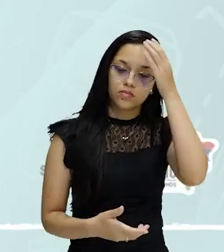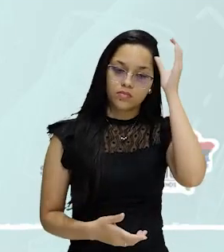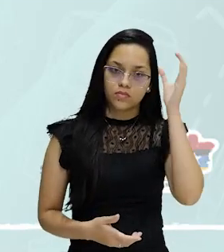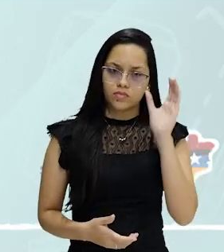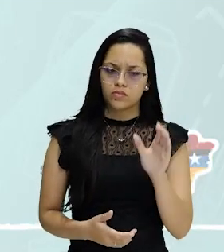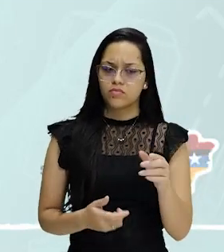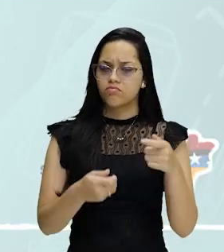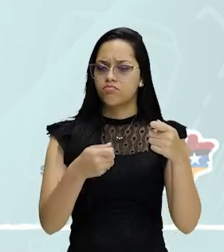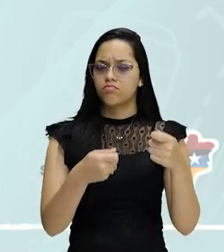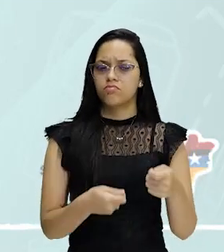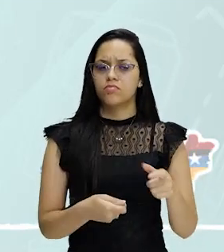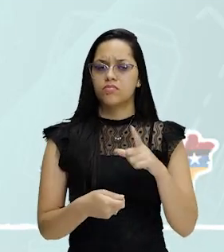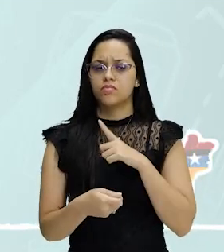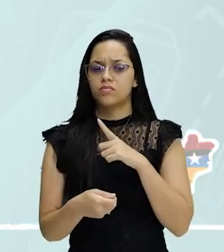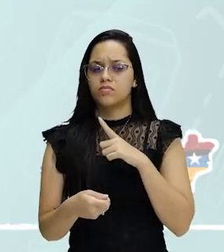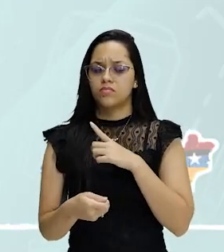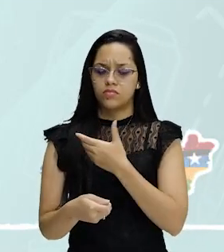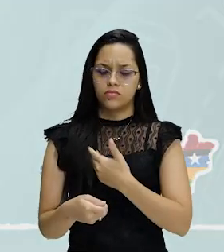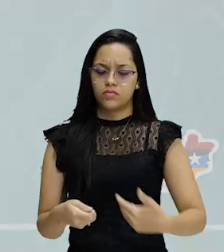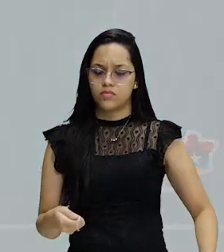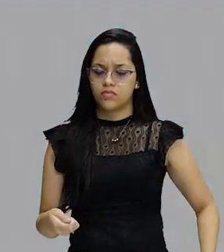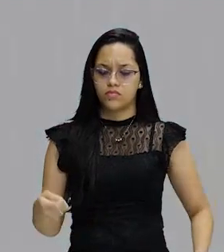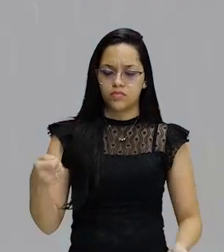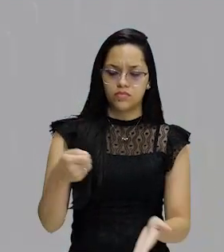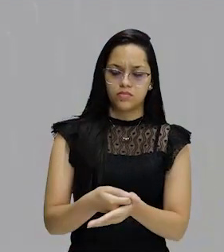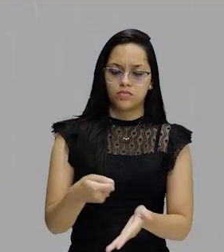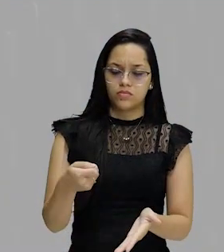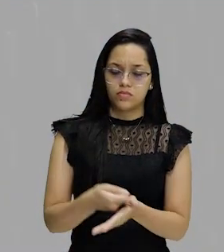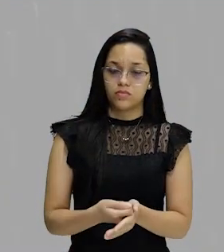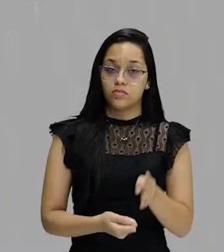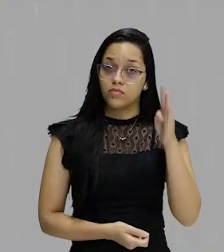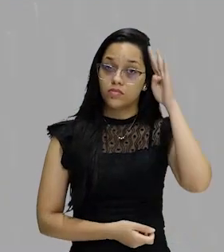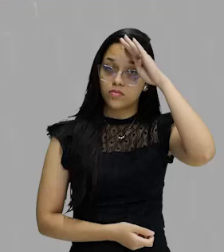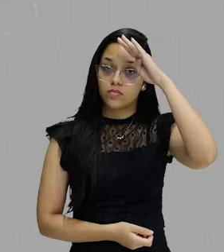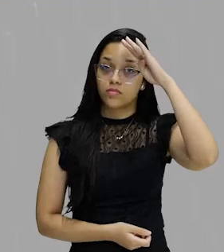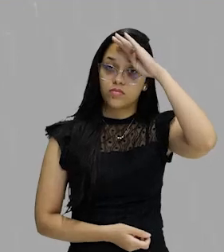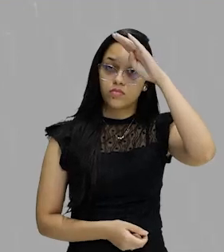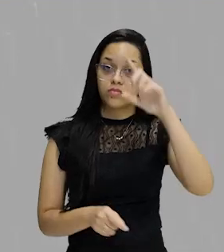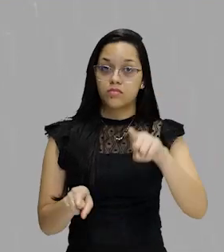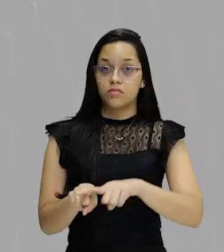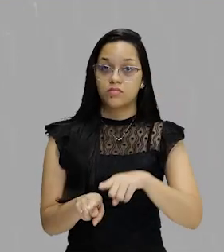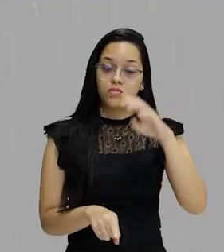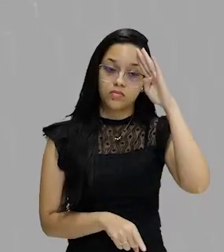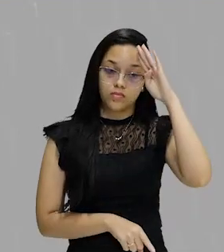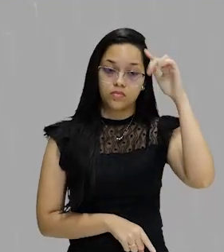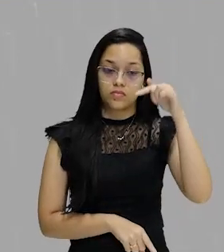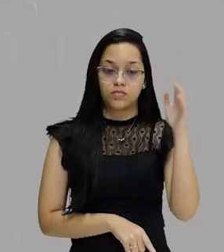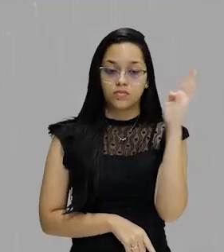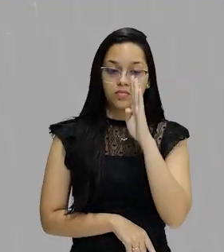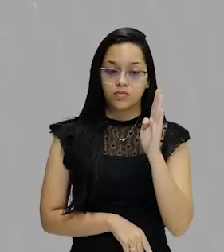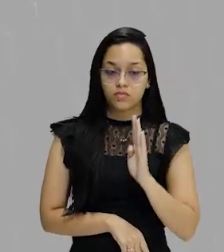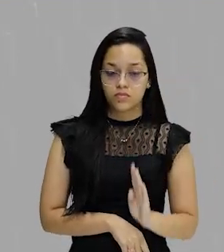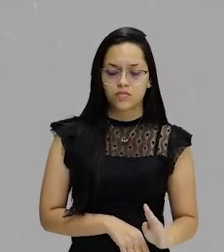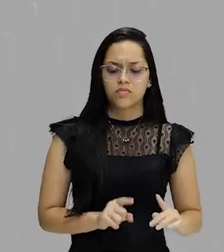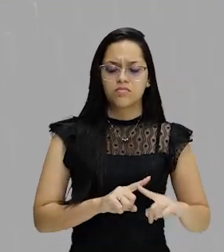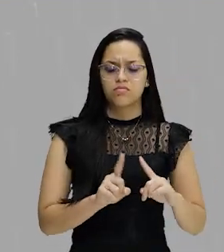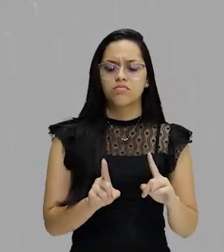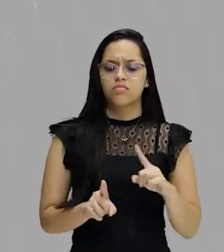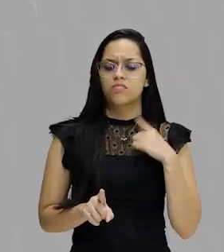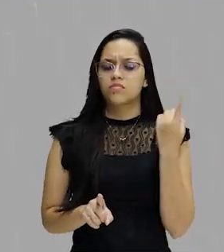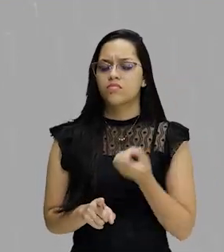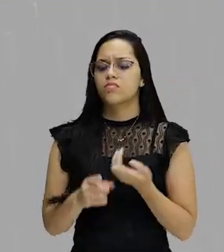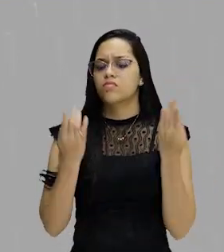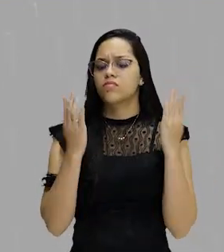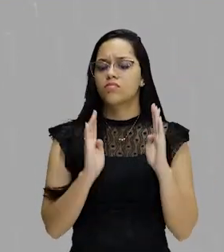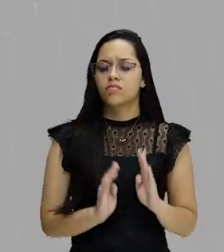resistência a esses governos autoritários, civis militares, principalmente aqui no Brasil. Mas se nós